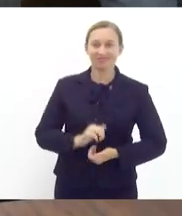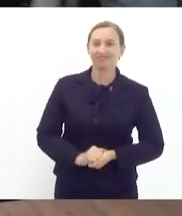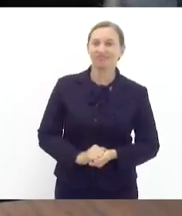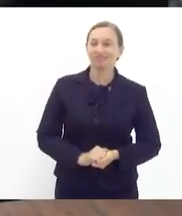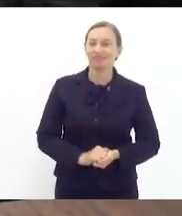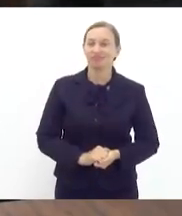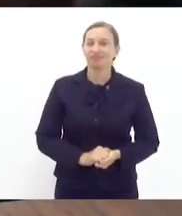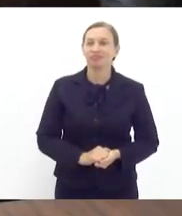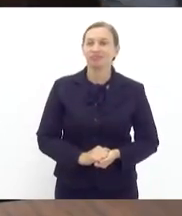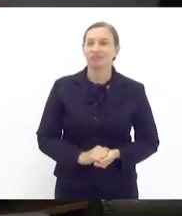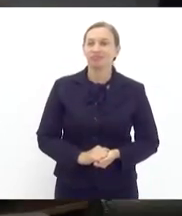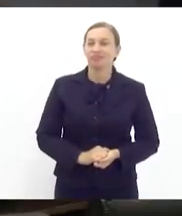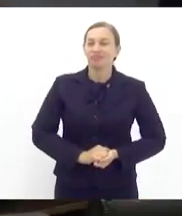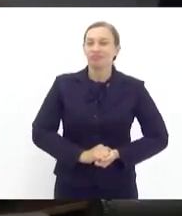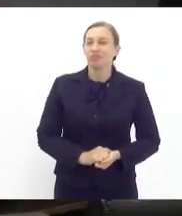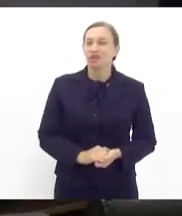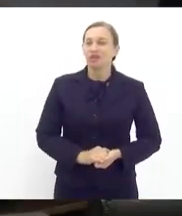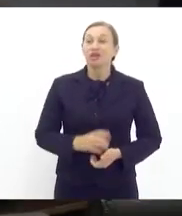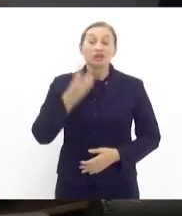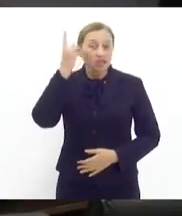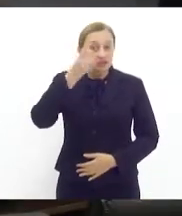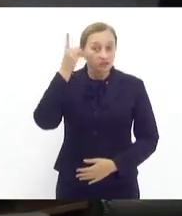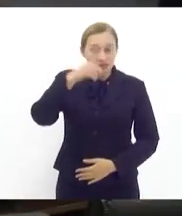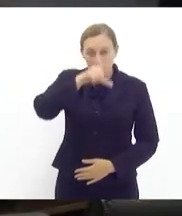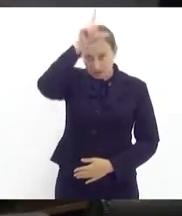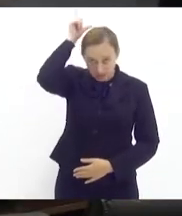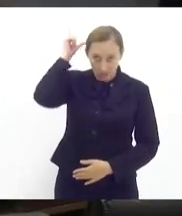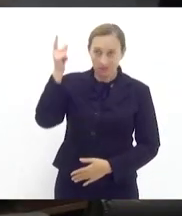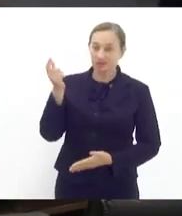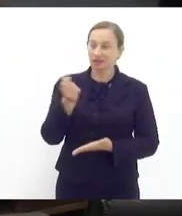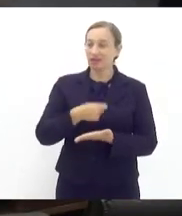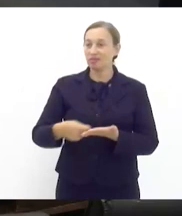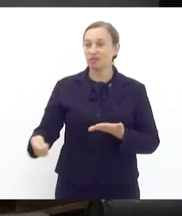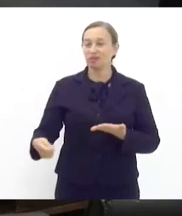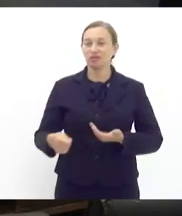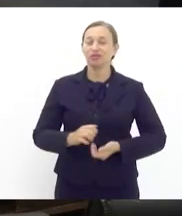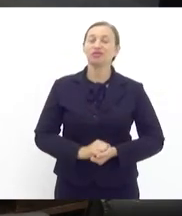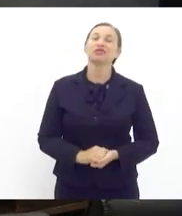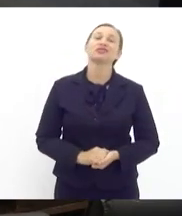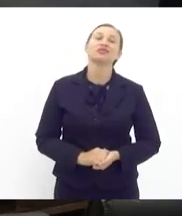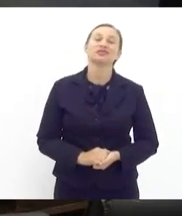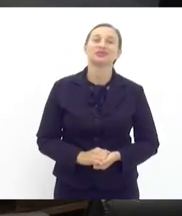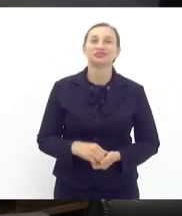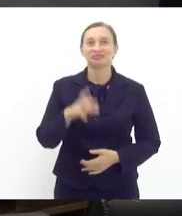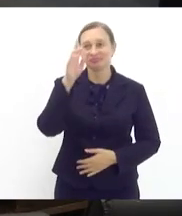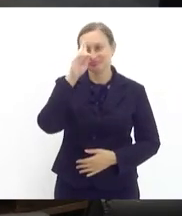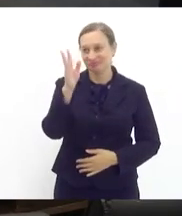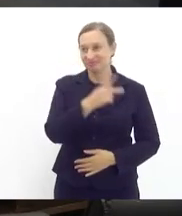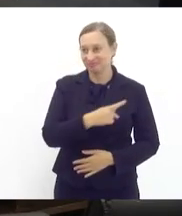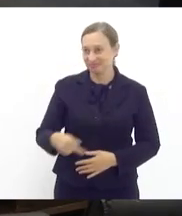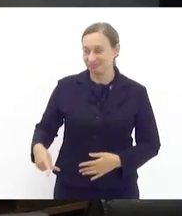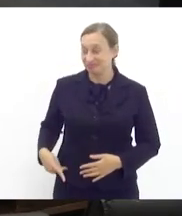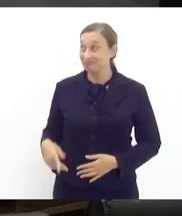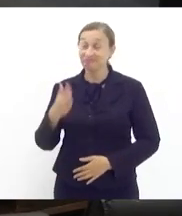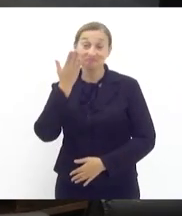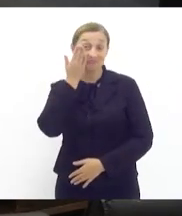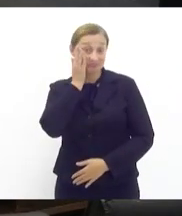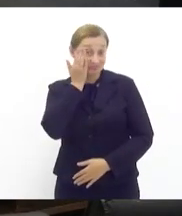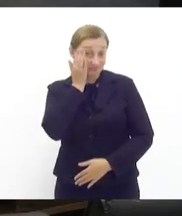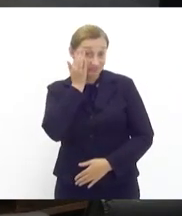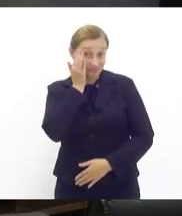deputado Luiz Paulo próximo inscrito senhora presidente eu entendo